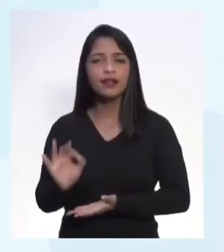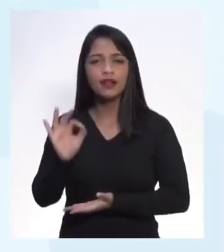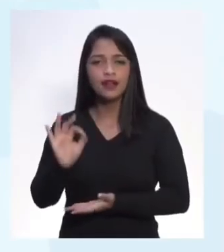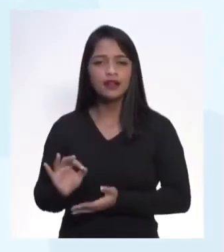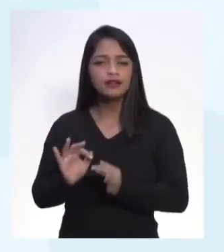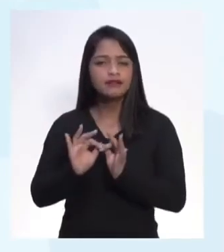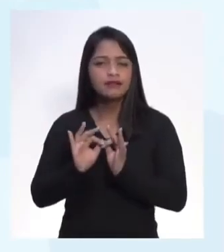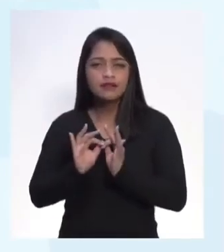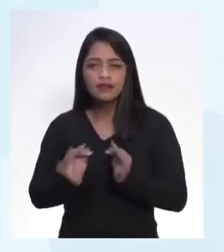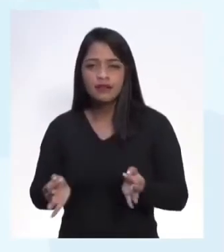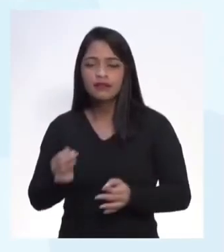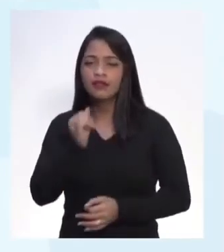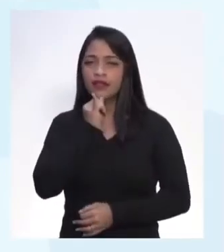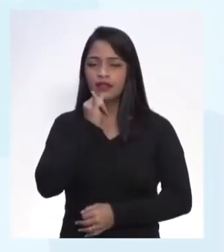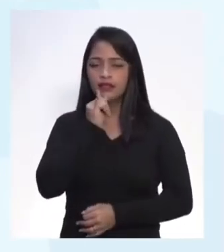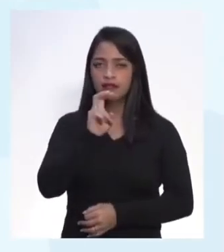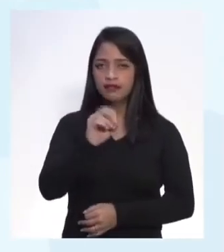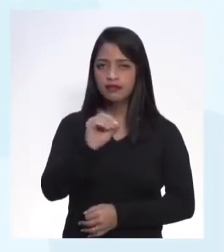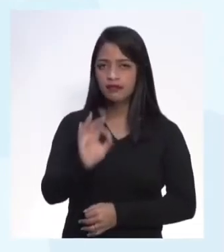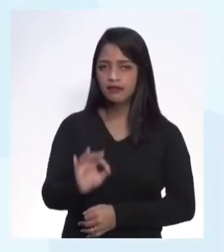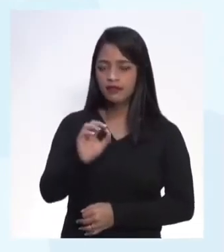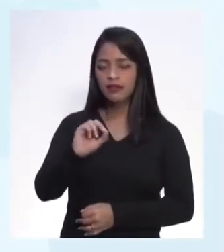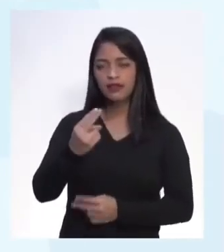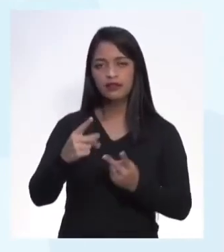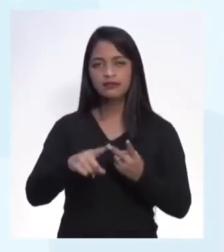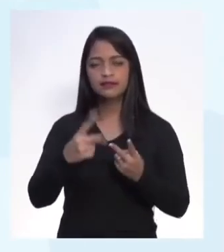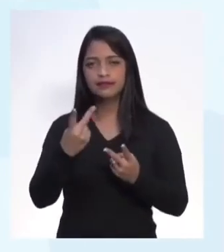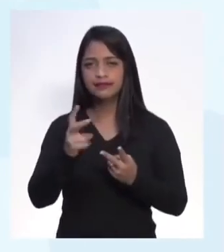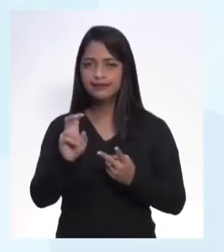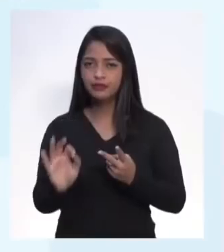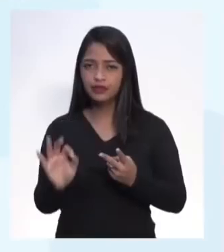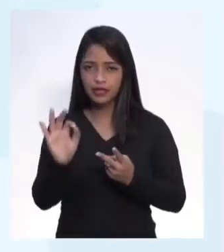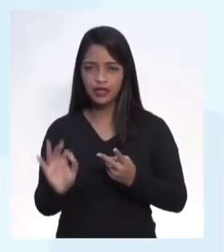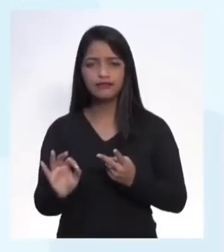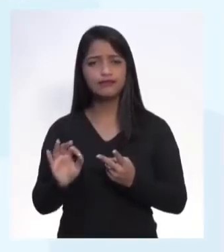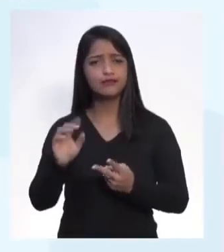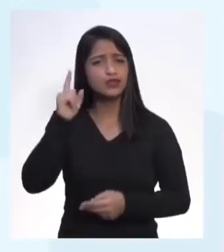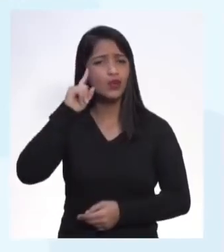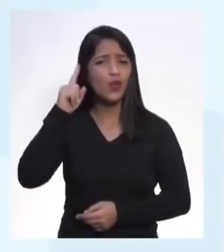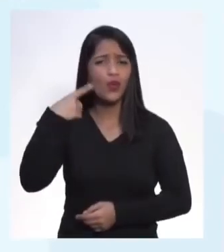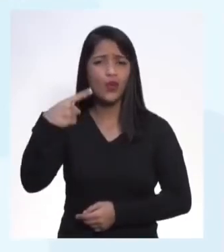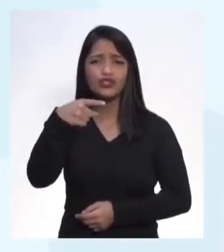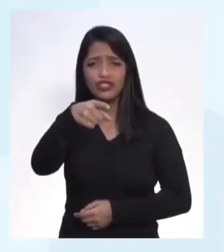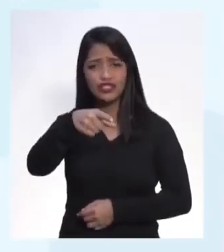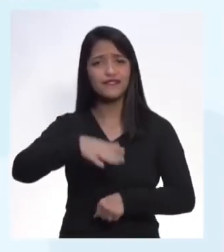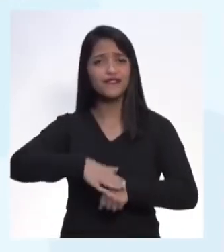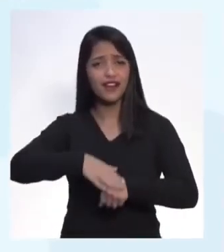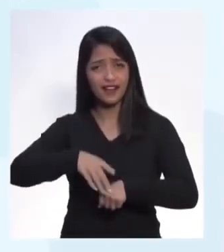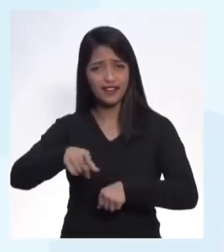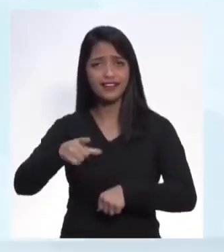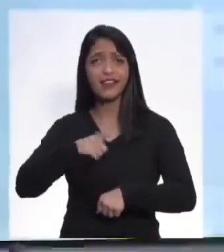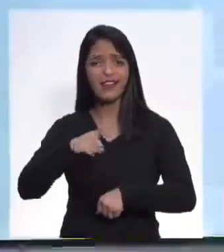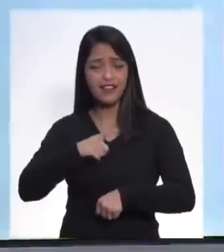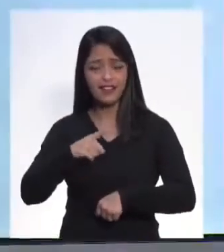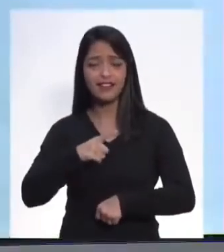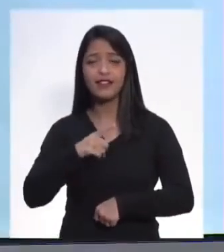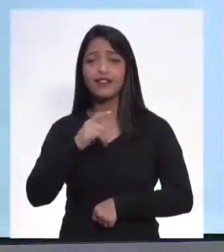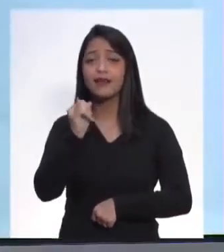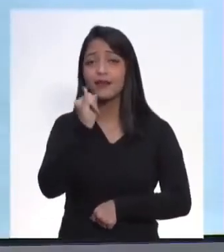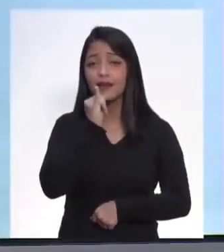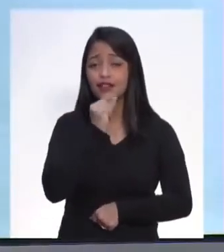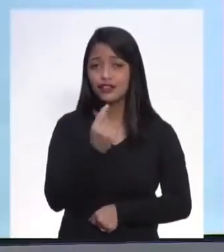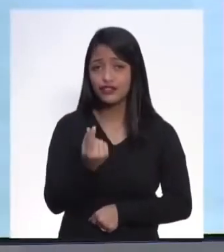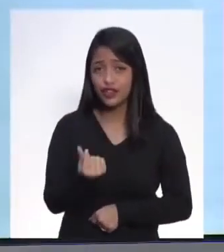mais comuns, os 50%, os 25%, e você lida com isso todo santo dia da sua vida, por exemplo, quando você lida com